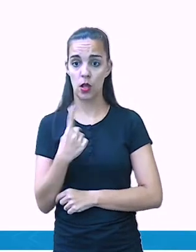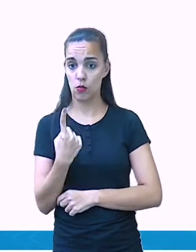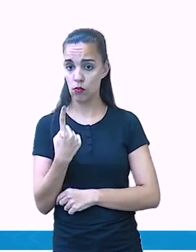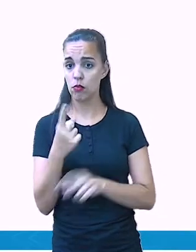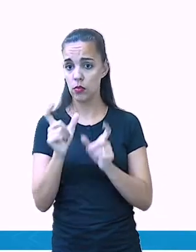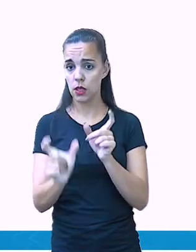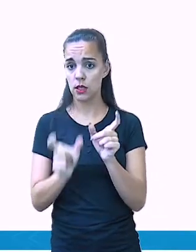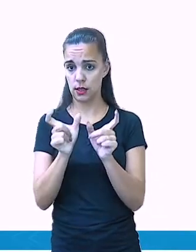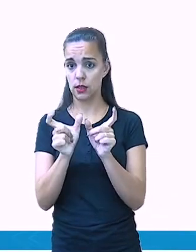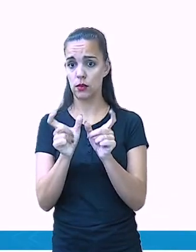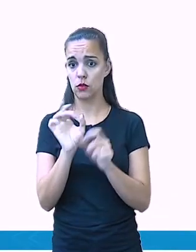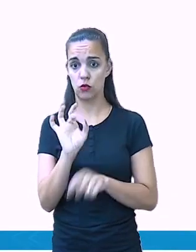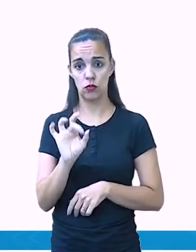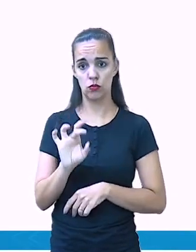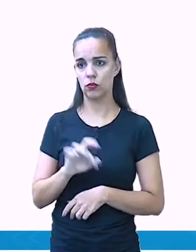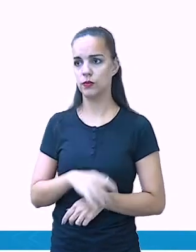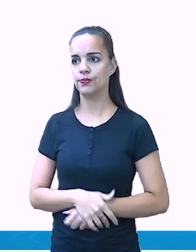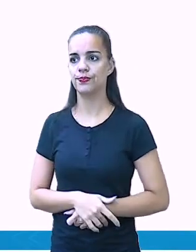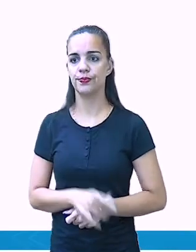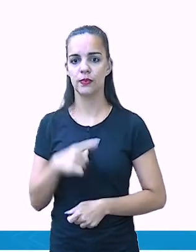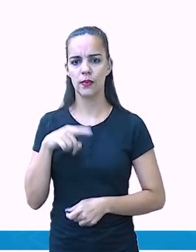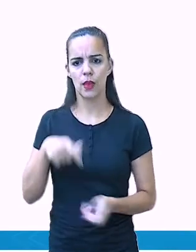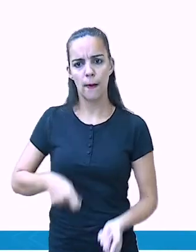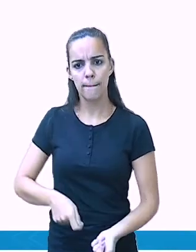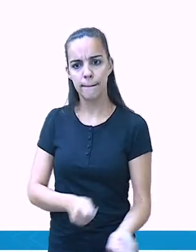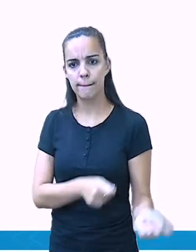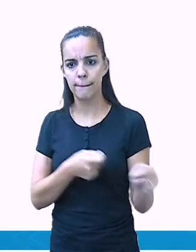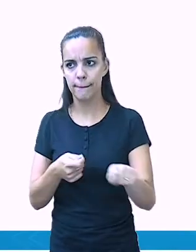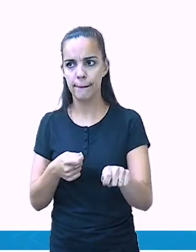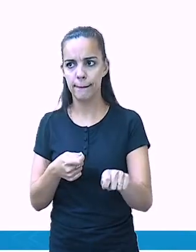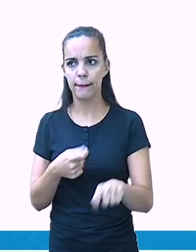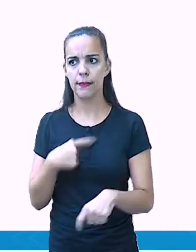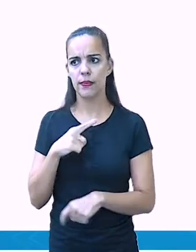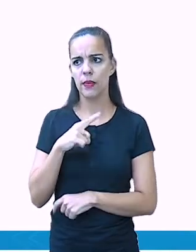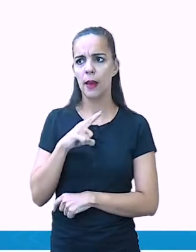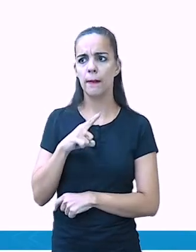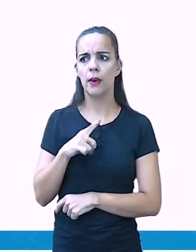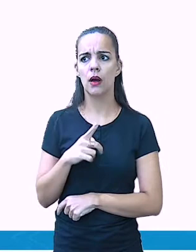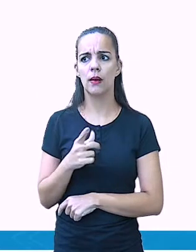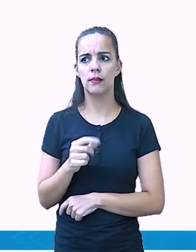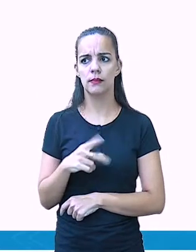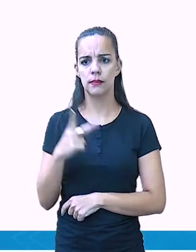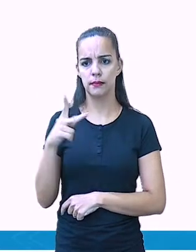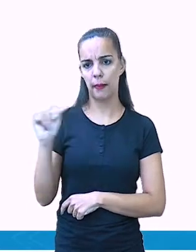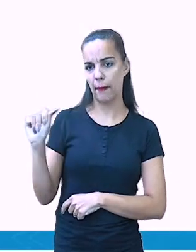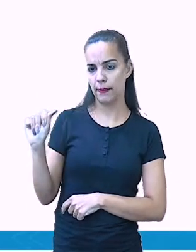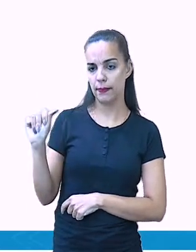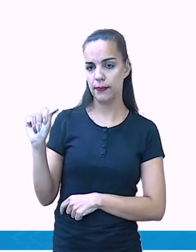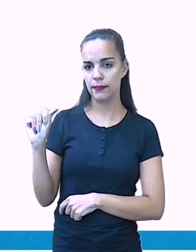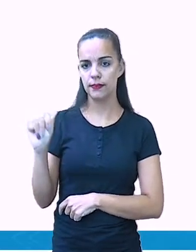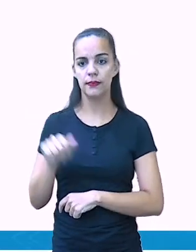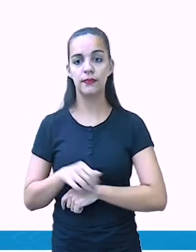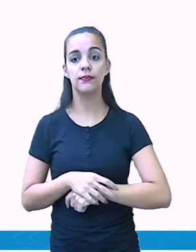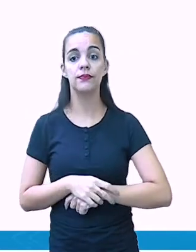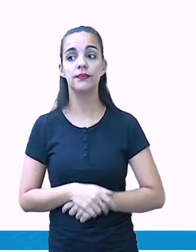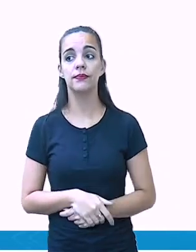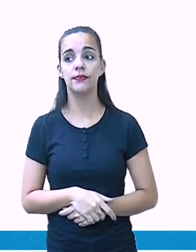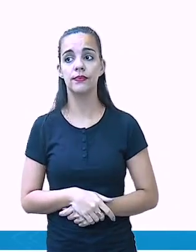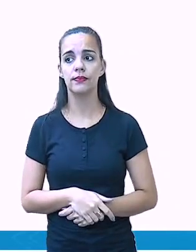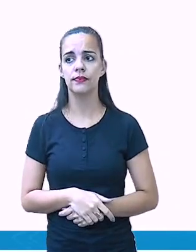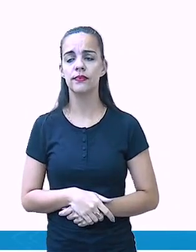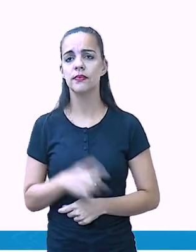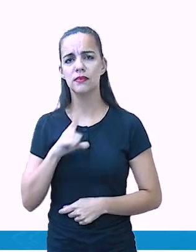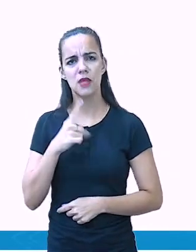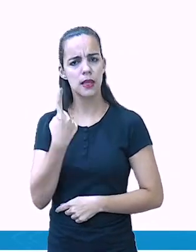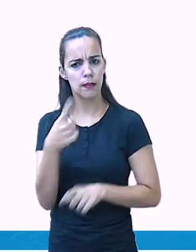só, perceberam? Pá. Olha, observem a minha boca, ó. Pá, uma sílaba